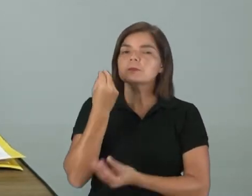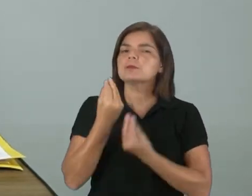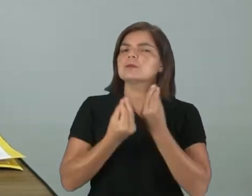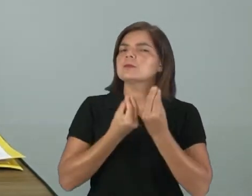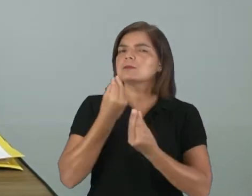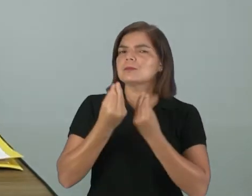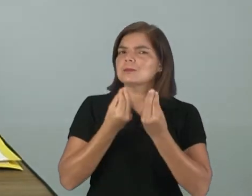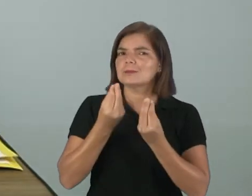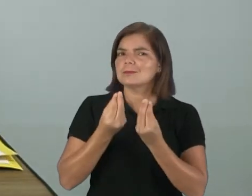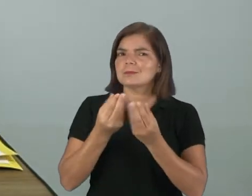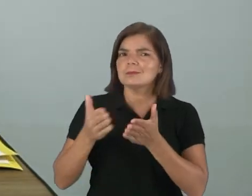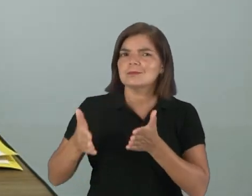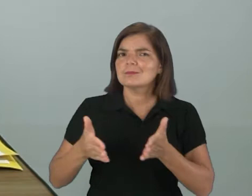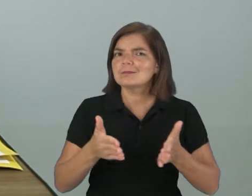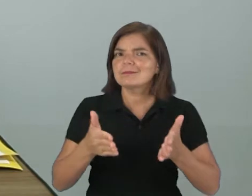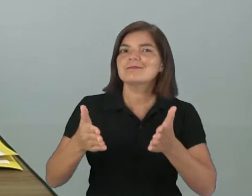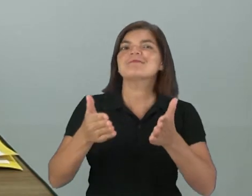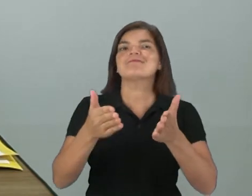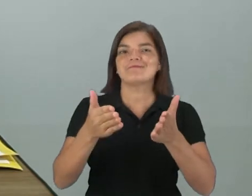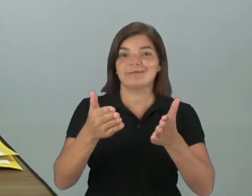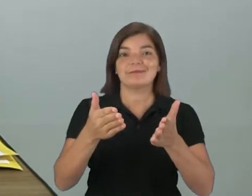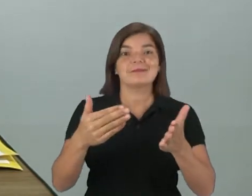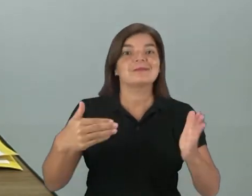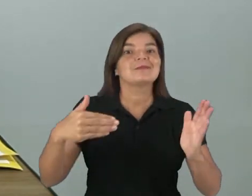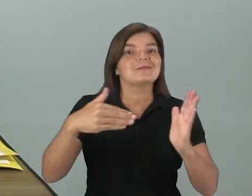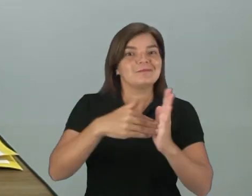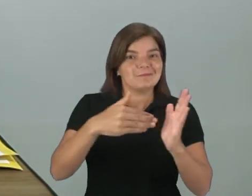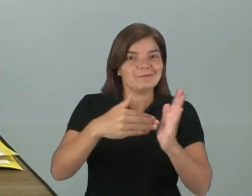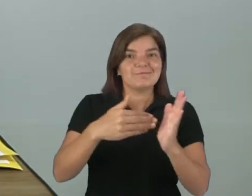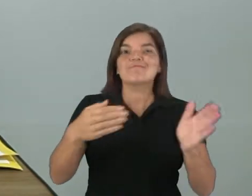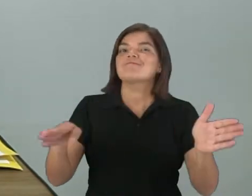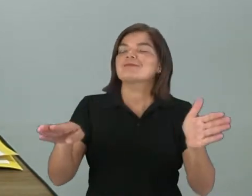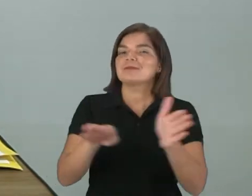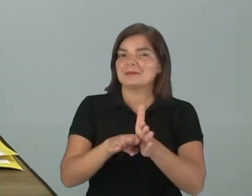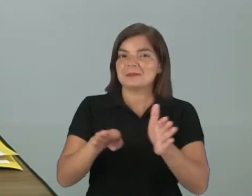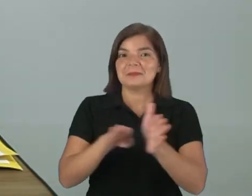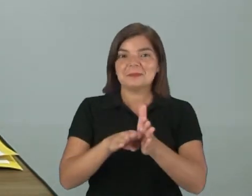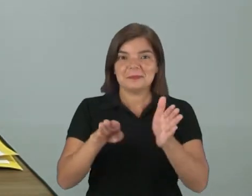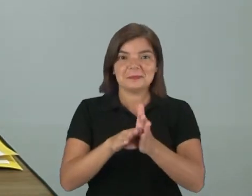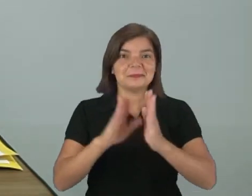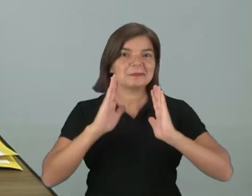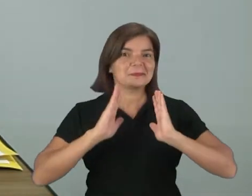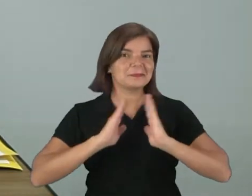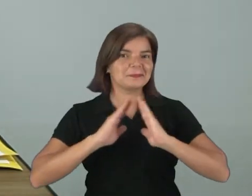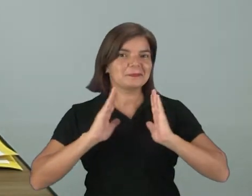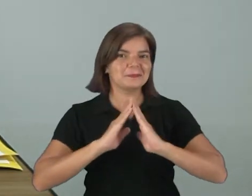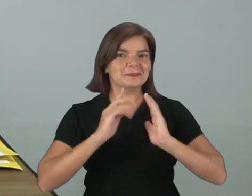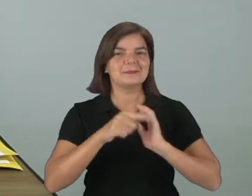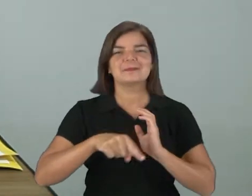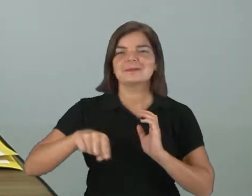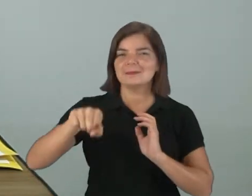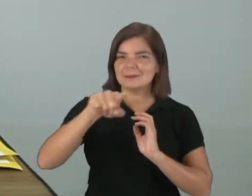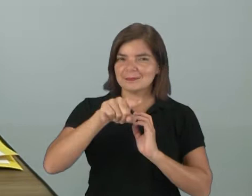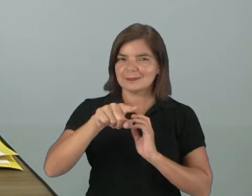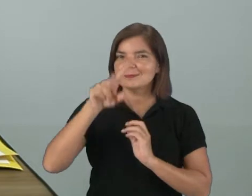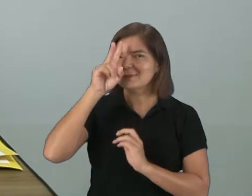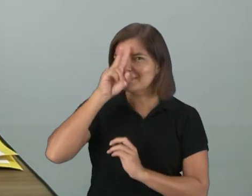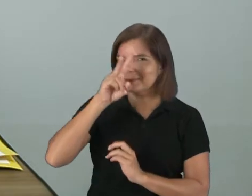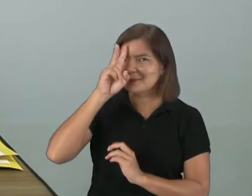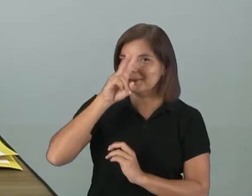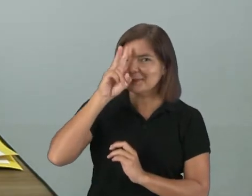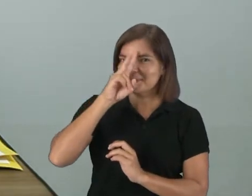do percurso que os alimentos fazem até chegar à nossa mesa. Você aí, tá